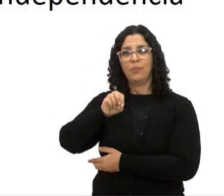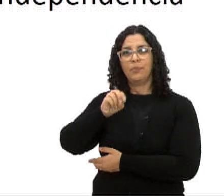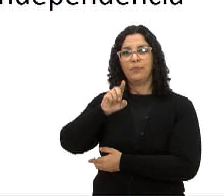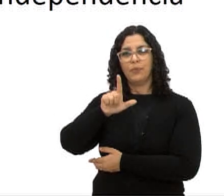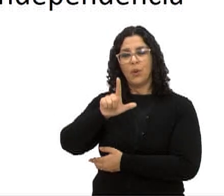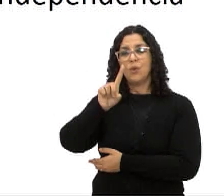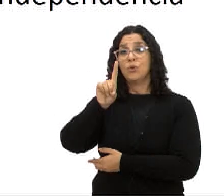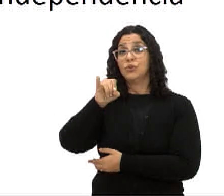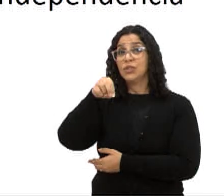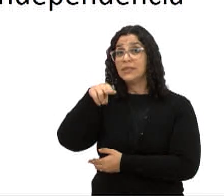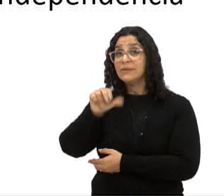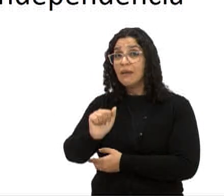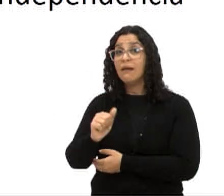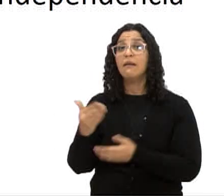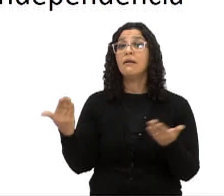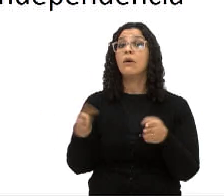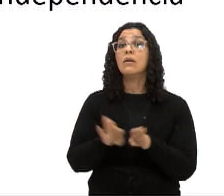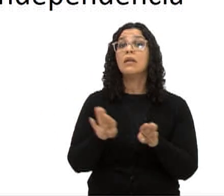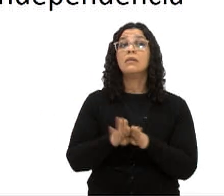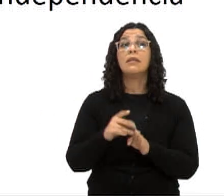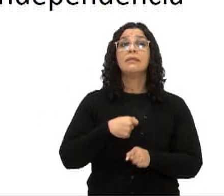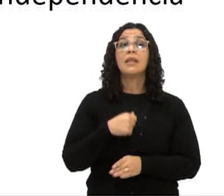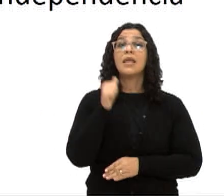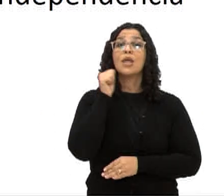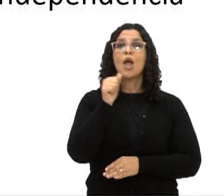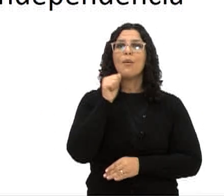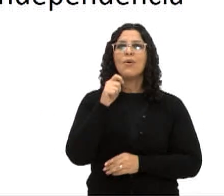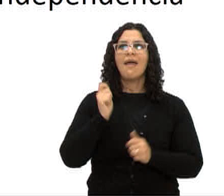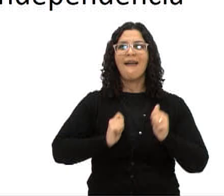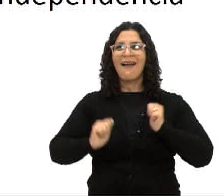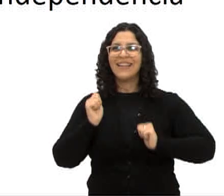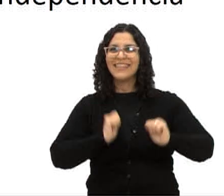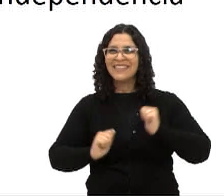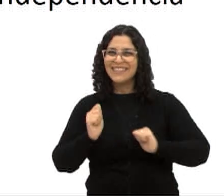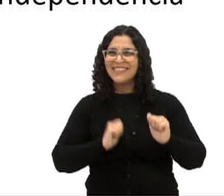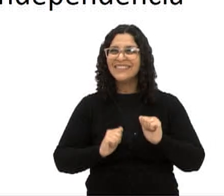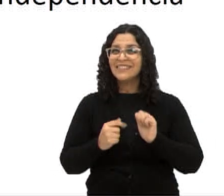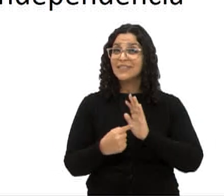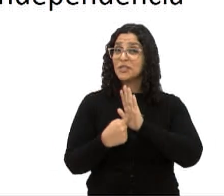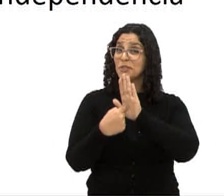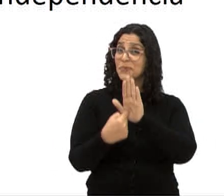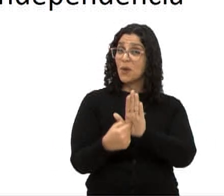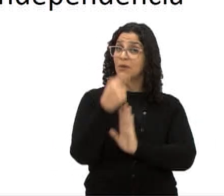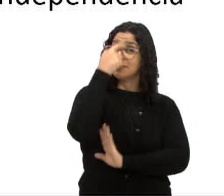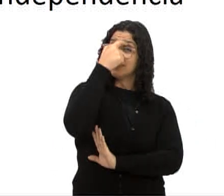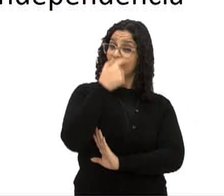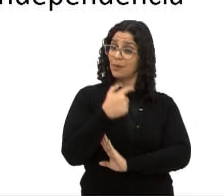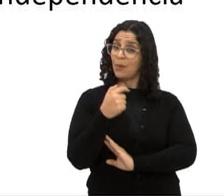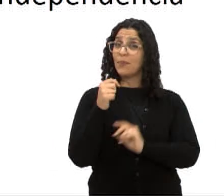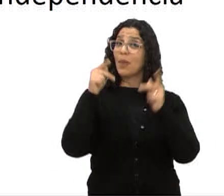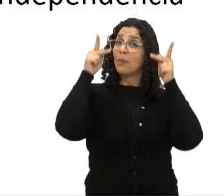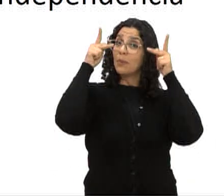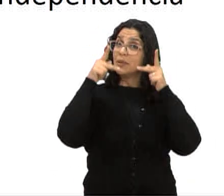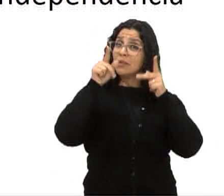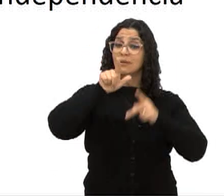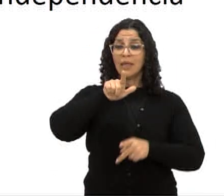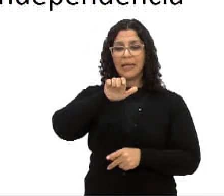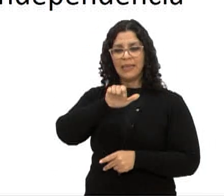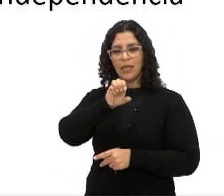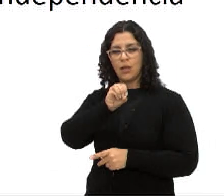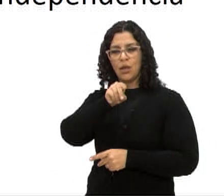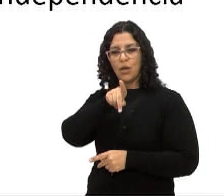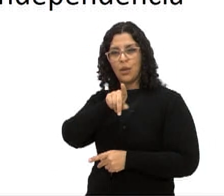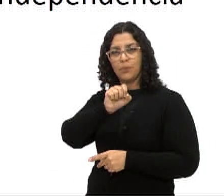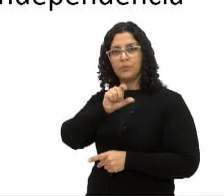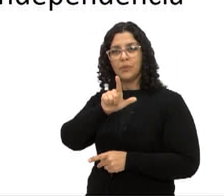nós temos a atriz que representa essa princesa, a princesa Leopoldina, na novela Novo